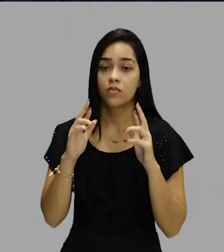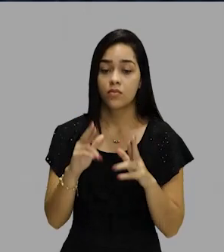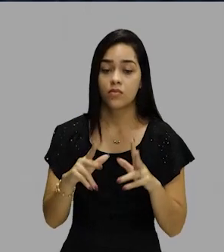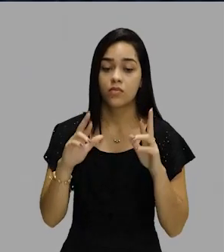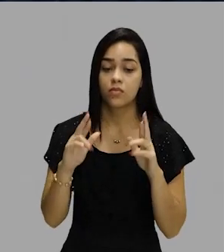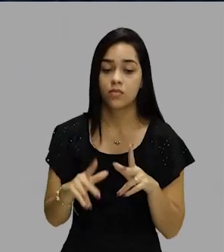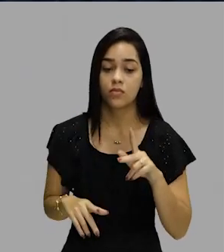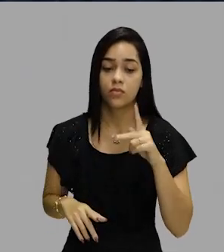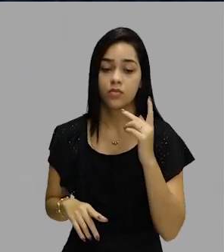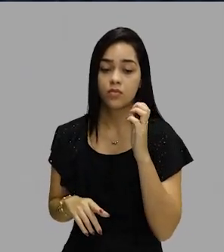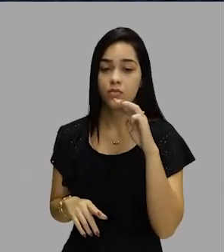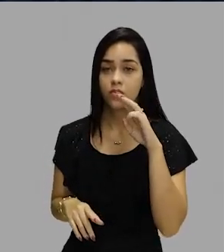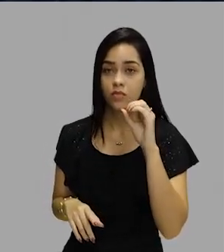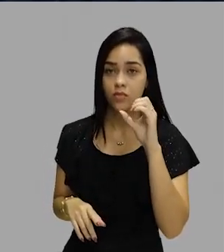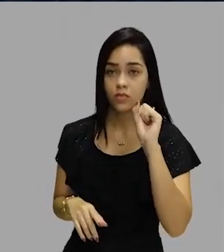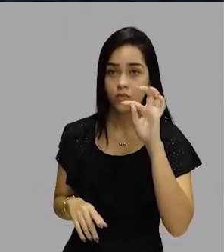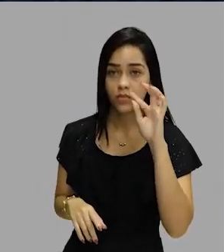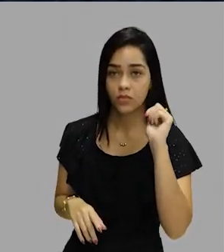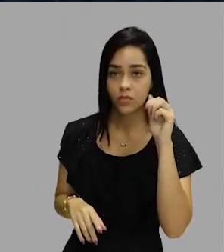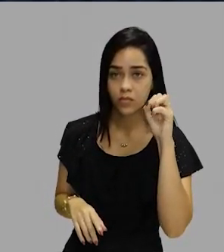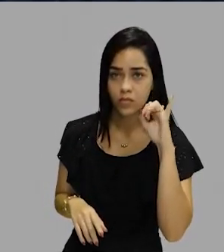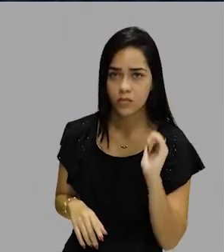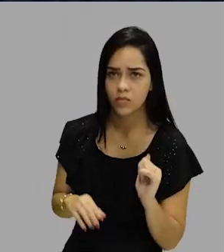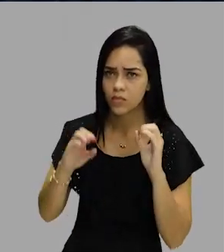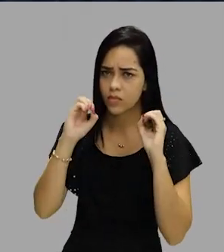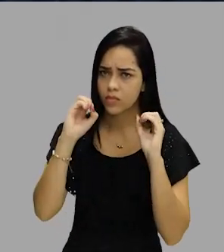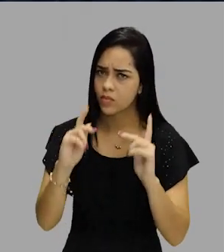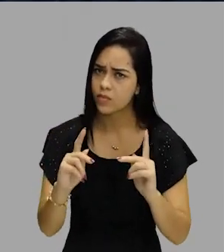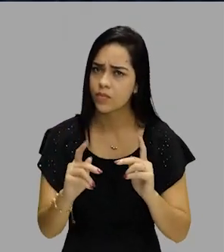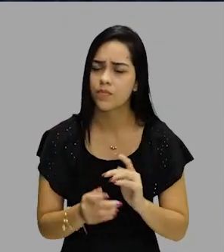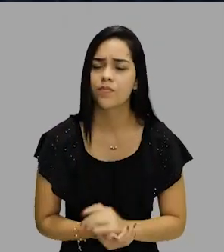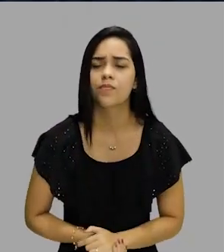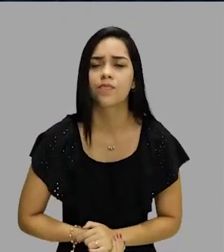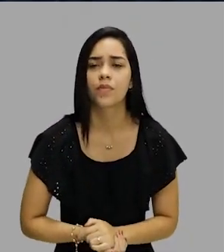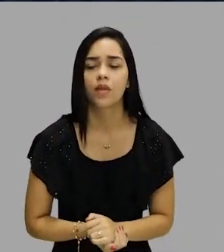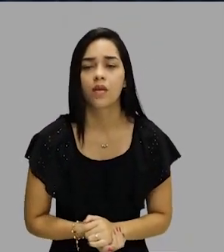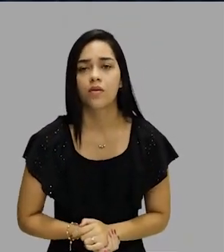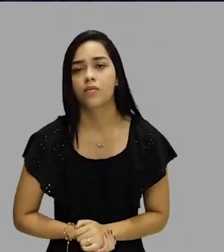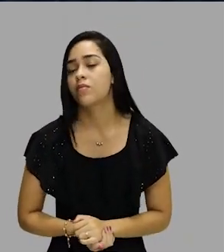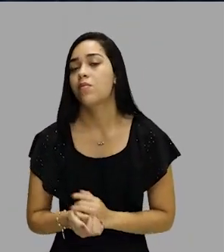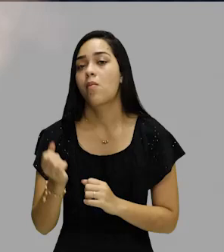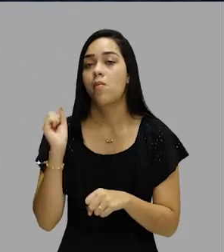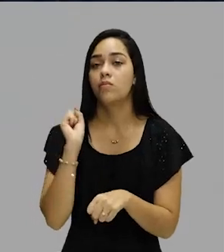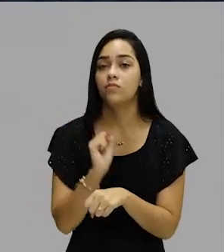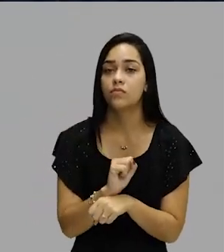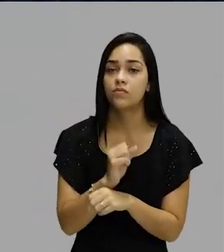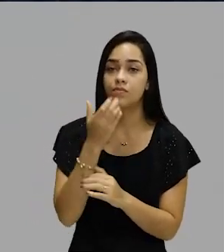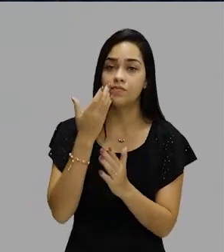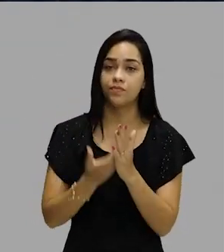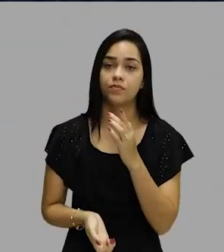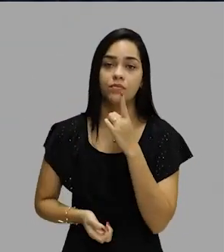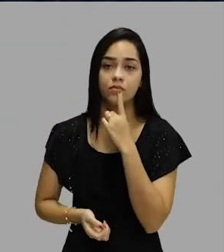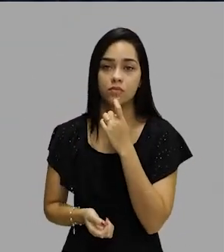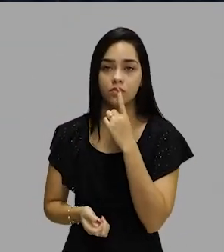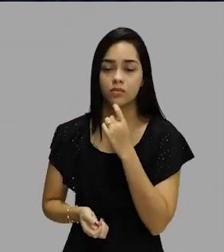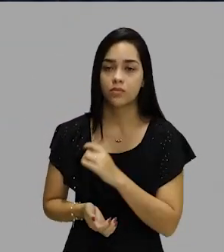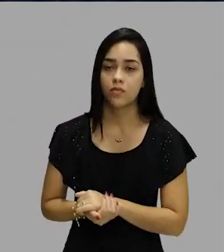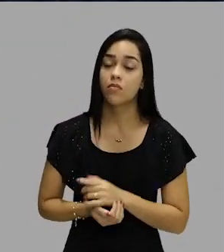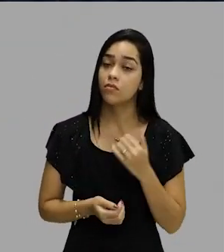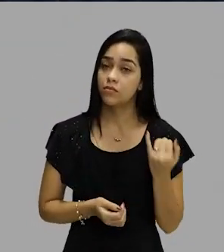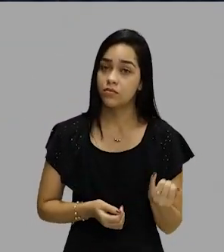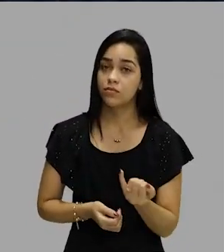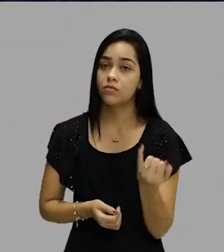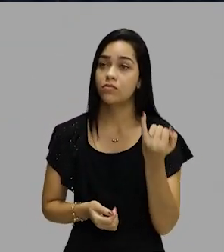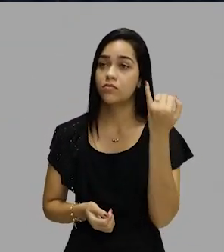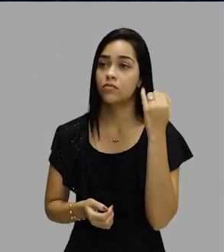de hemostasia, ok? Hemostasia é o cessamento da perda de sangue. Muito